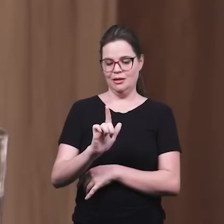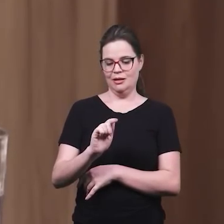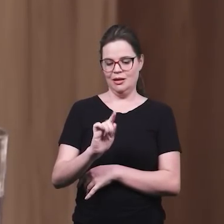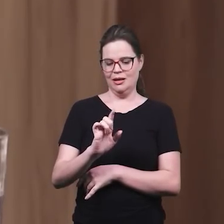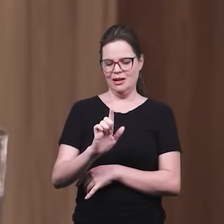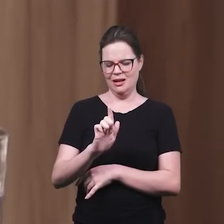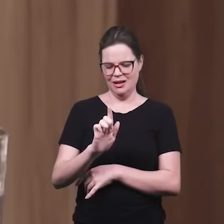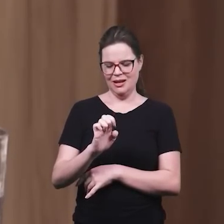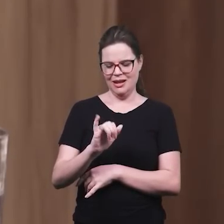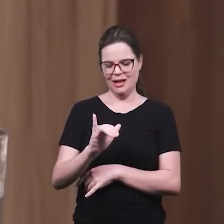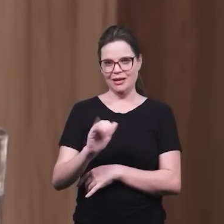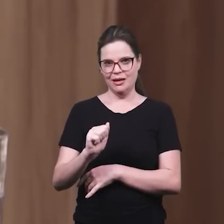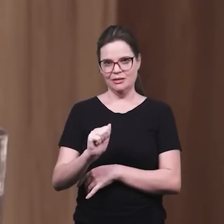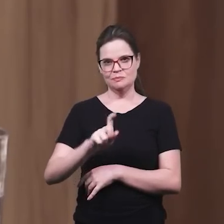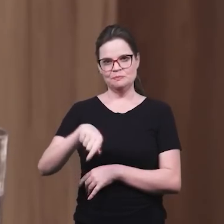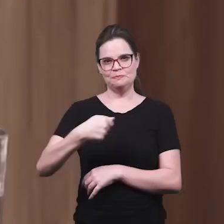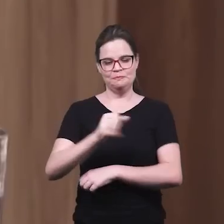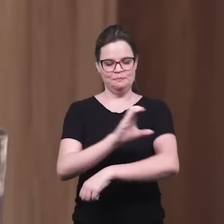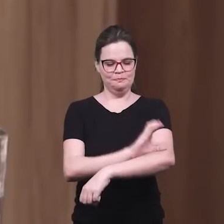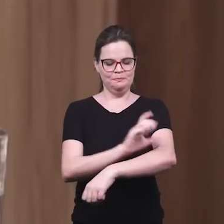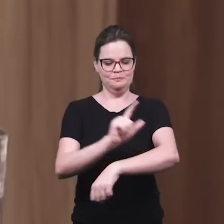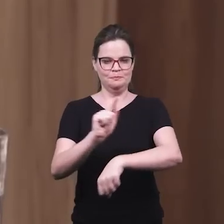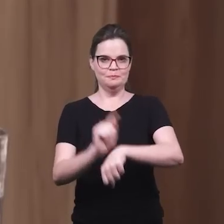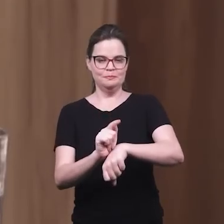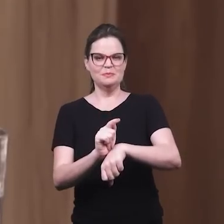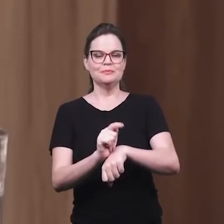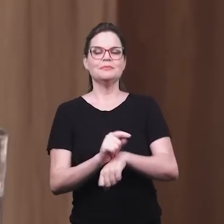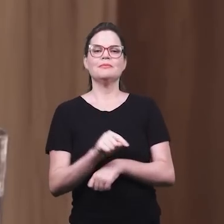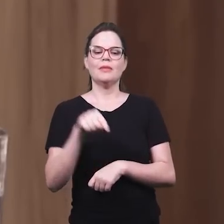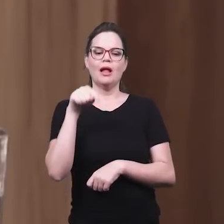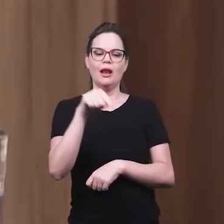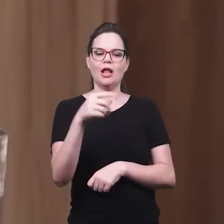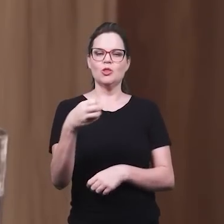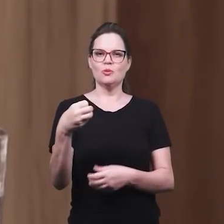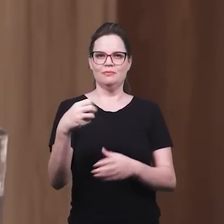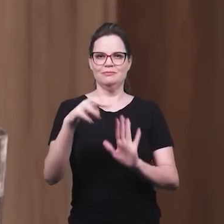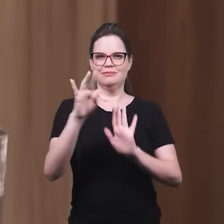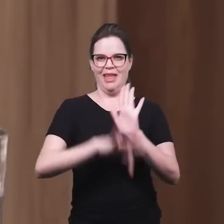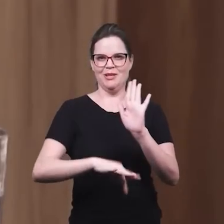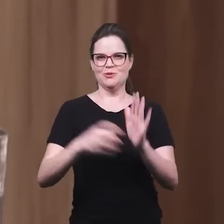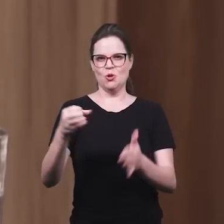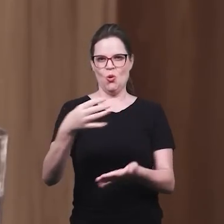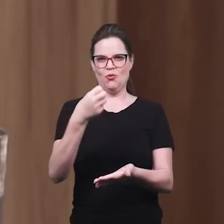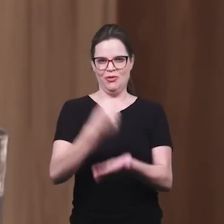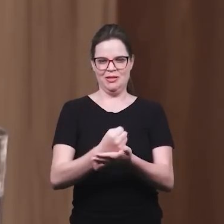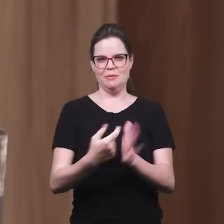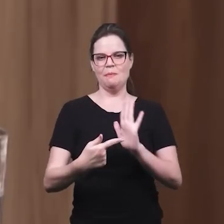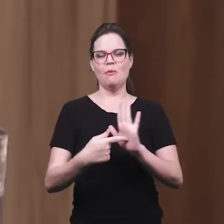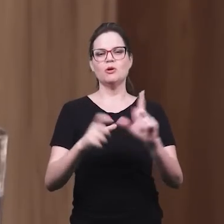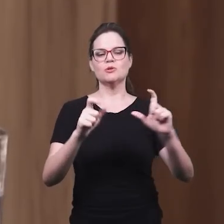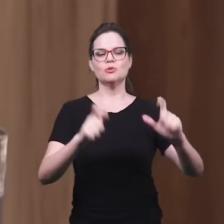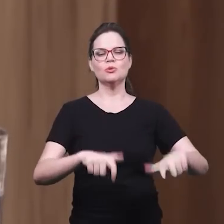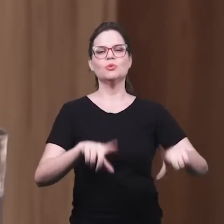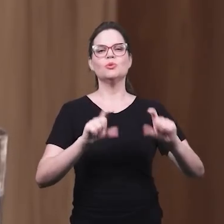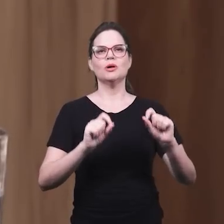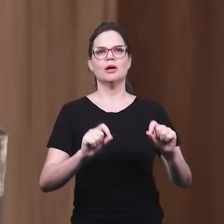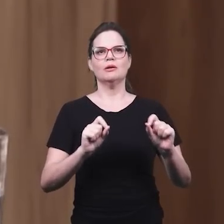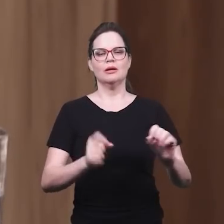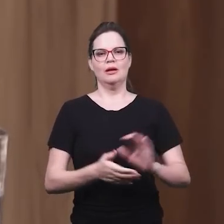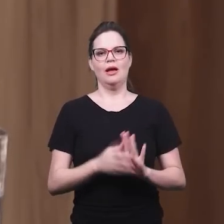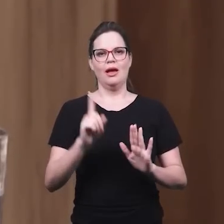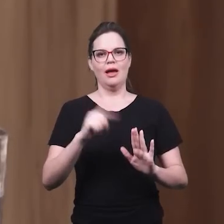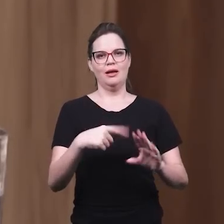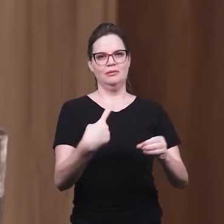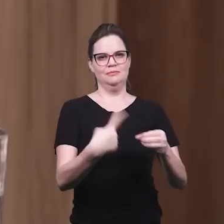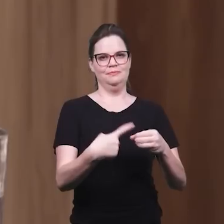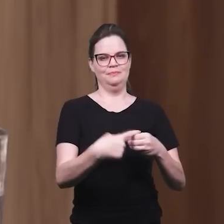pequena cidade mencionada ali no Novo Testamento da Bíblia, e é frequentemente referida como a